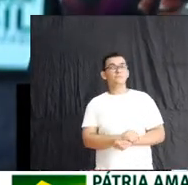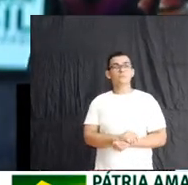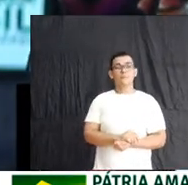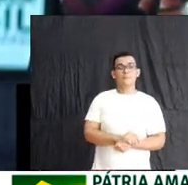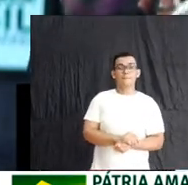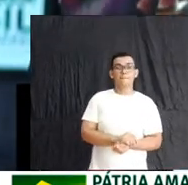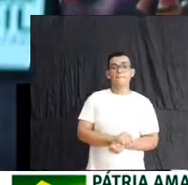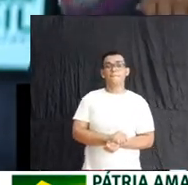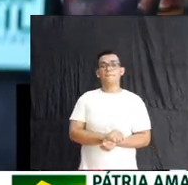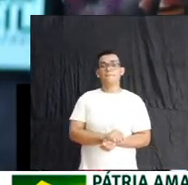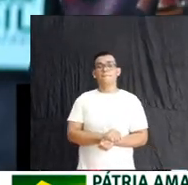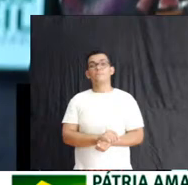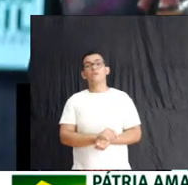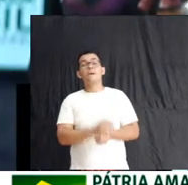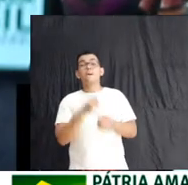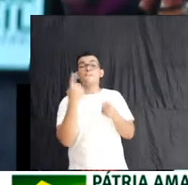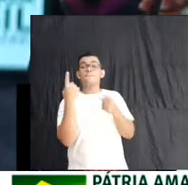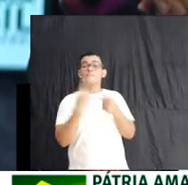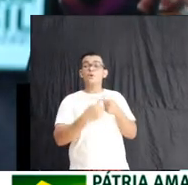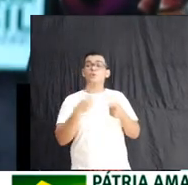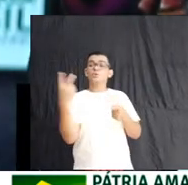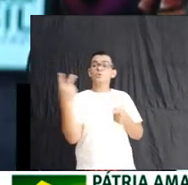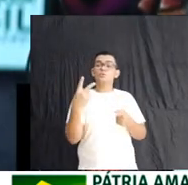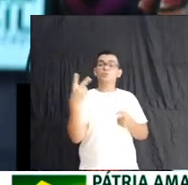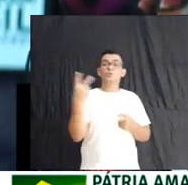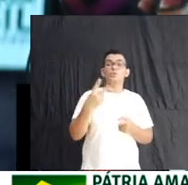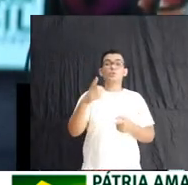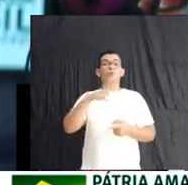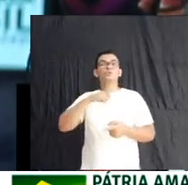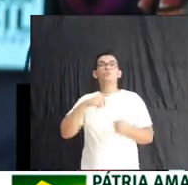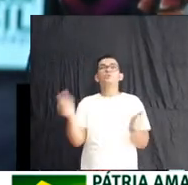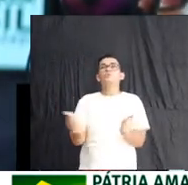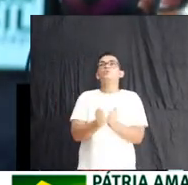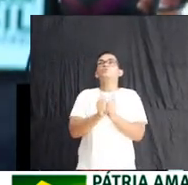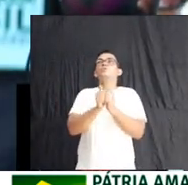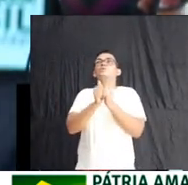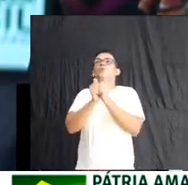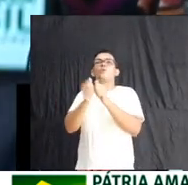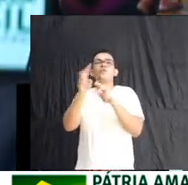os passos vão pelas ruas,